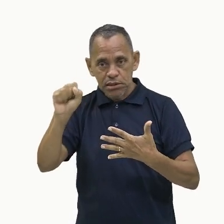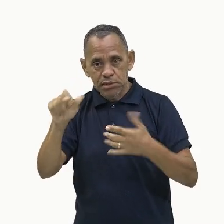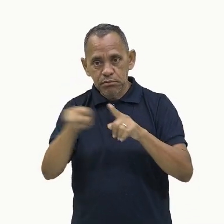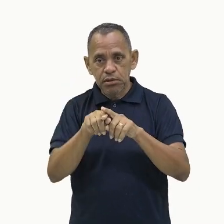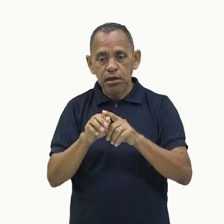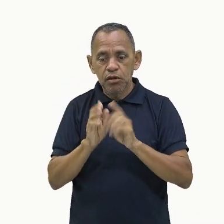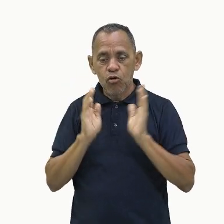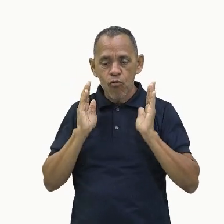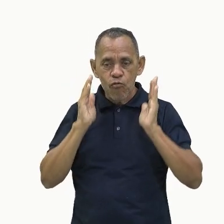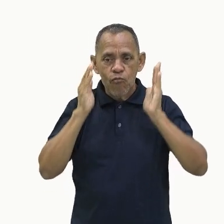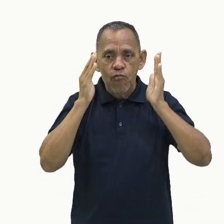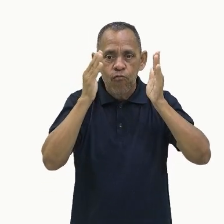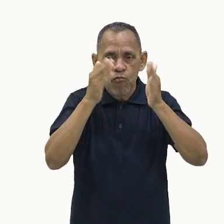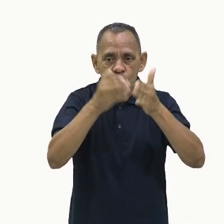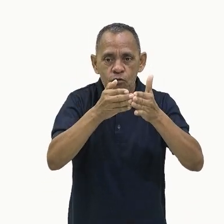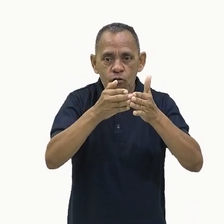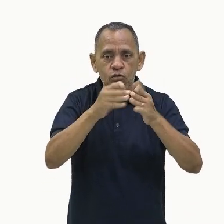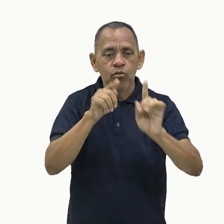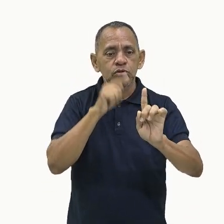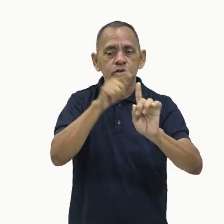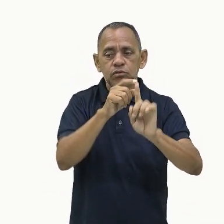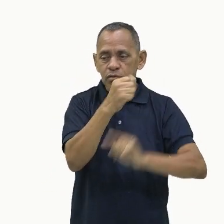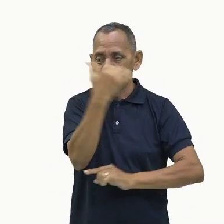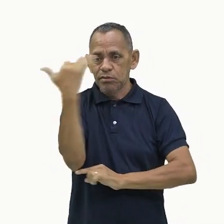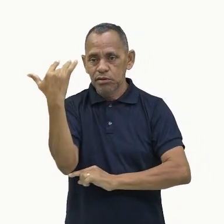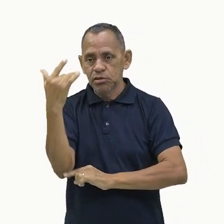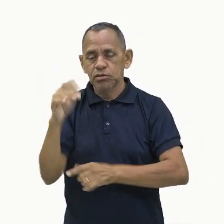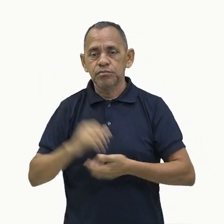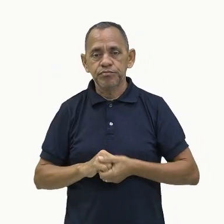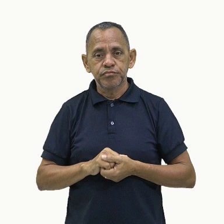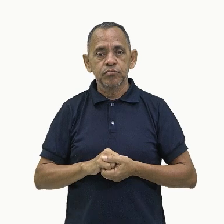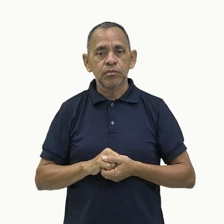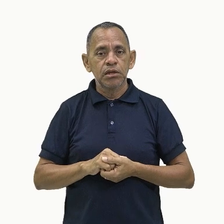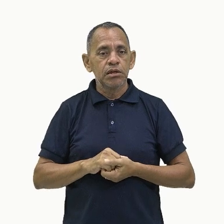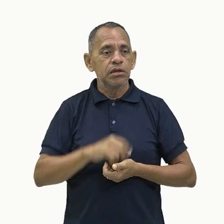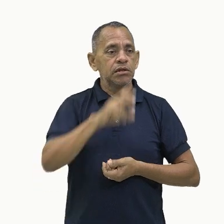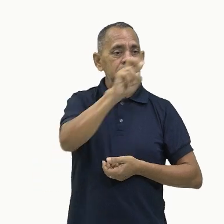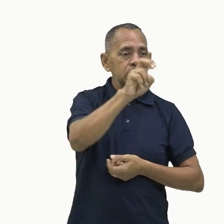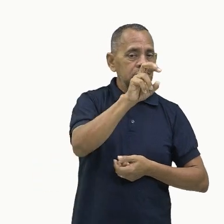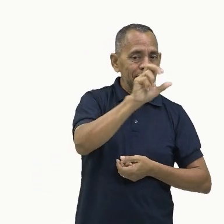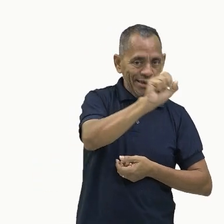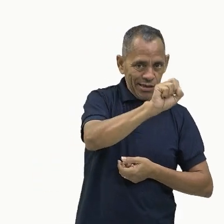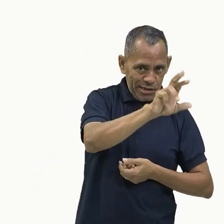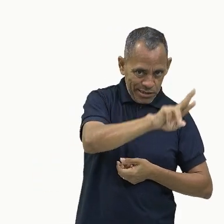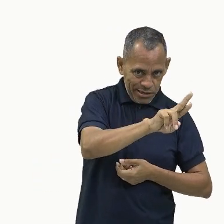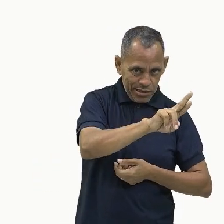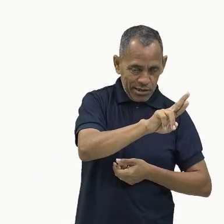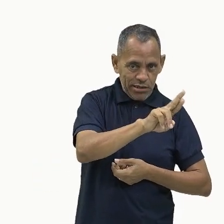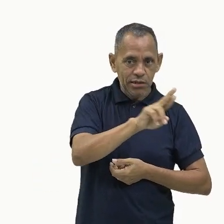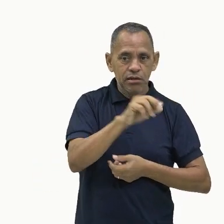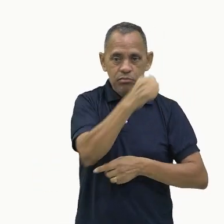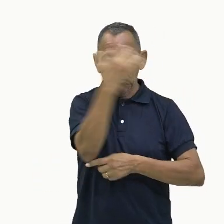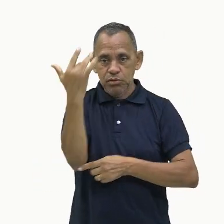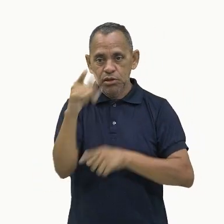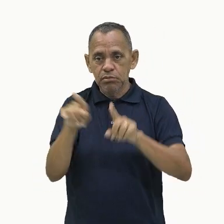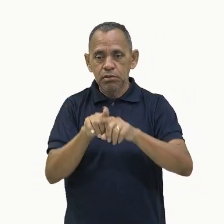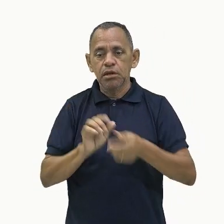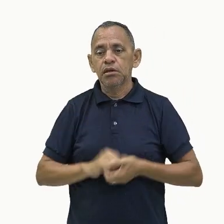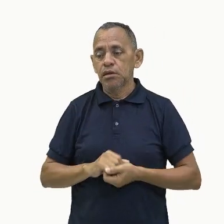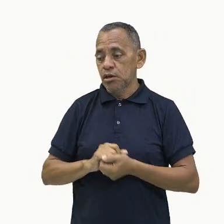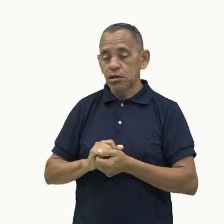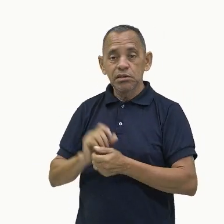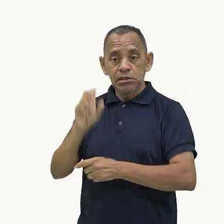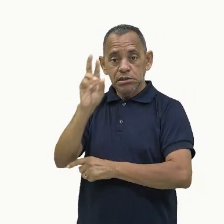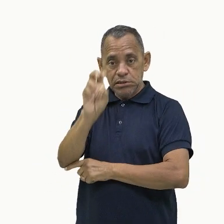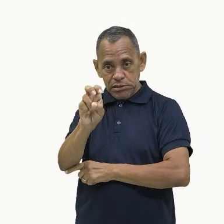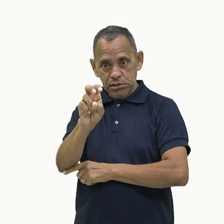meio ambiente e já os 5 S's é voltado à organização pessoal e coletiva, onde